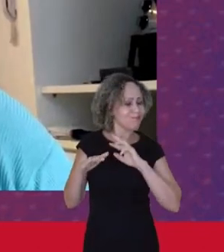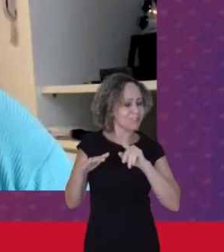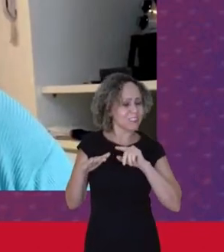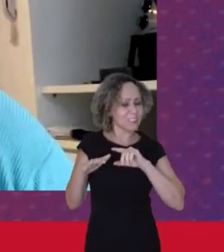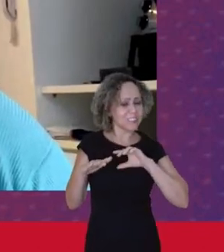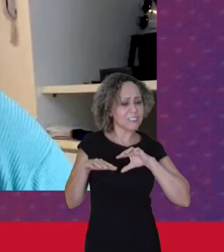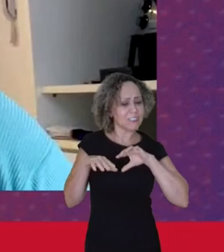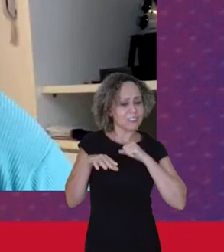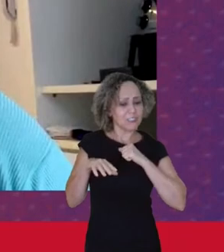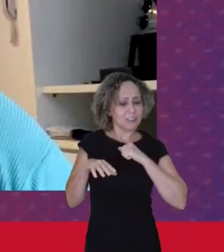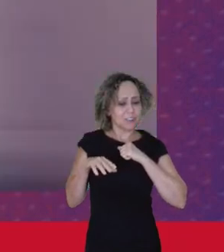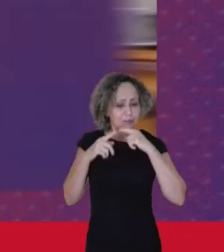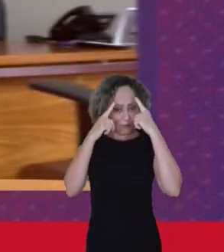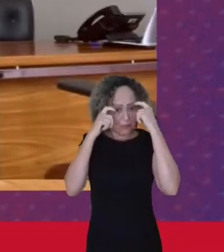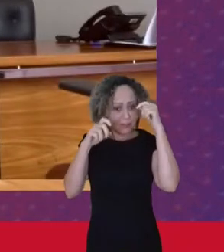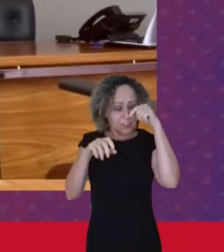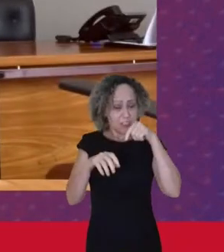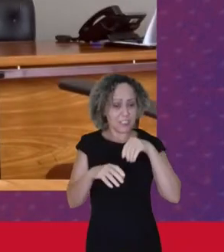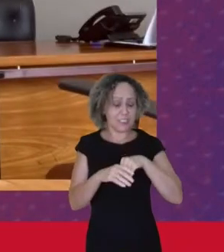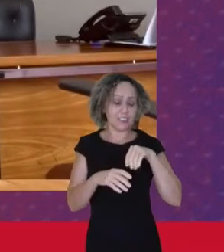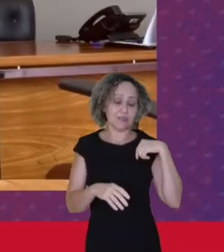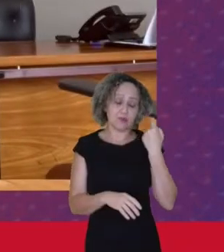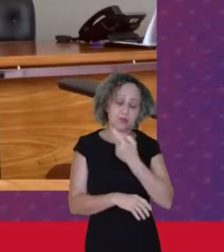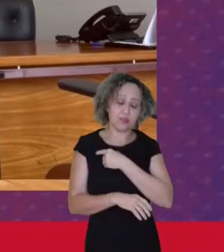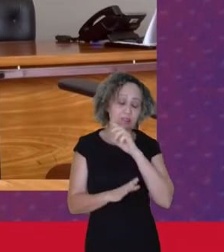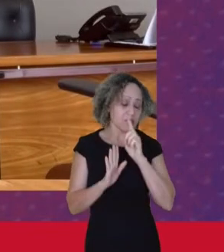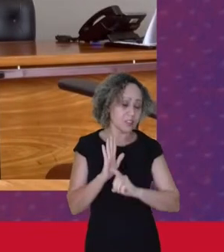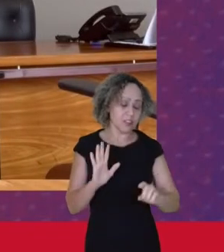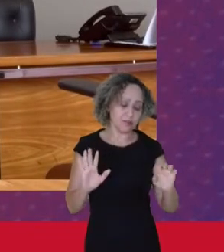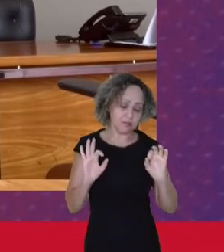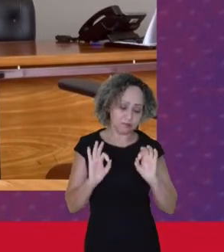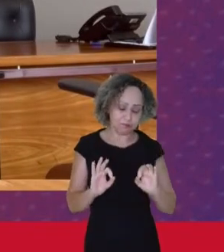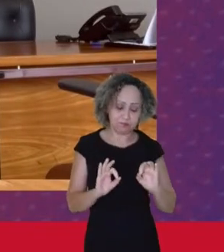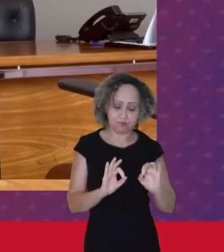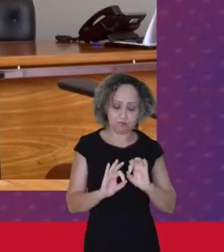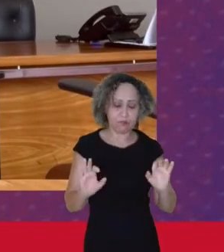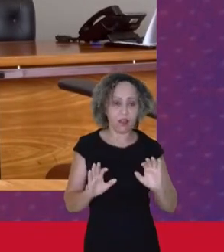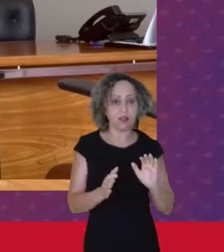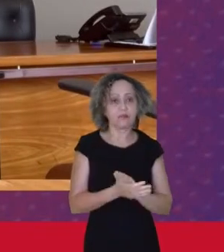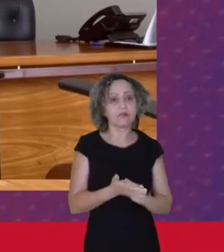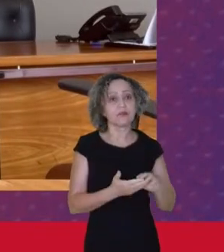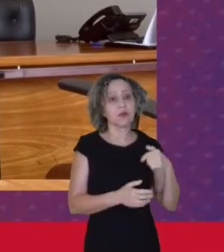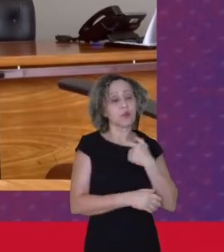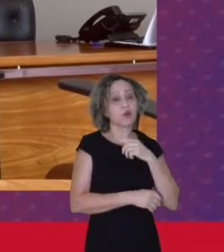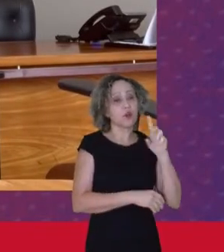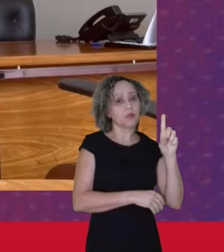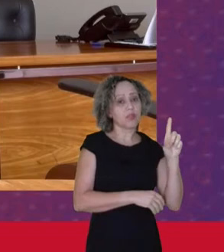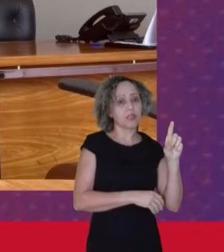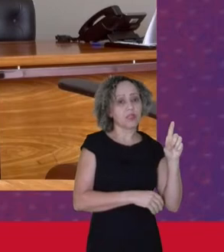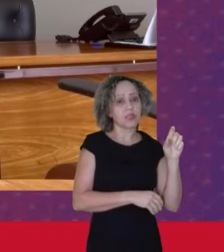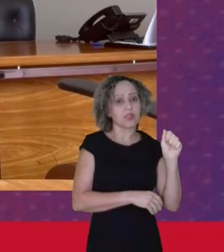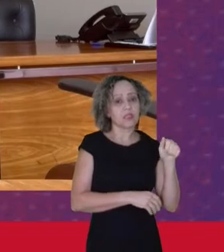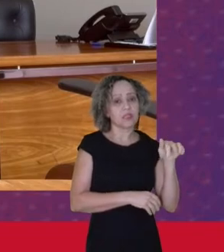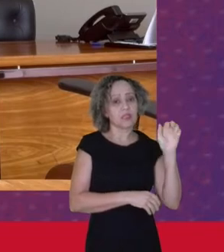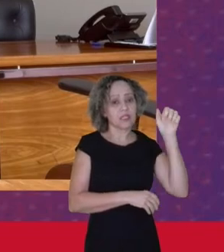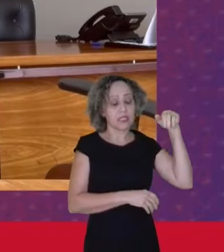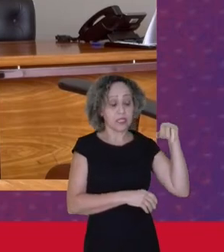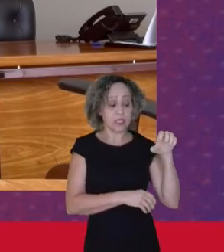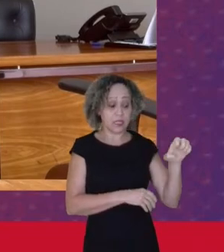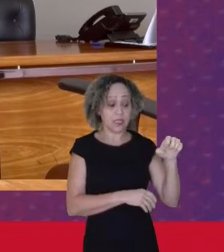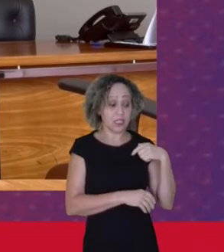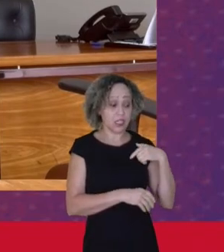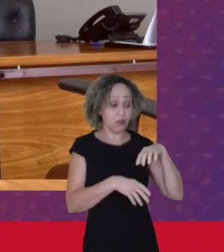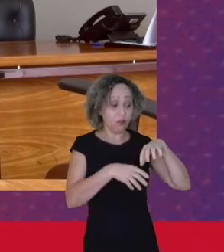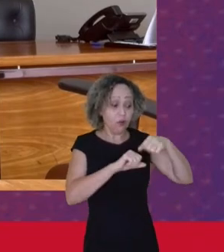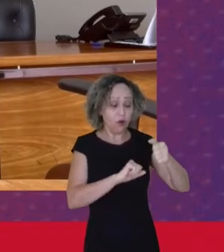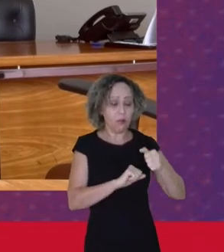violação dos nossos direitos. Meu nome é Daiane, eu sou formada em jornalismo, atuo no partido,